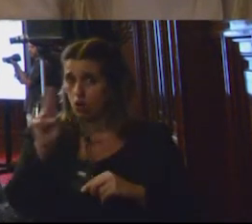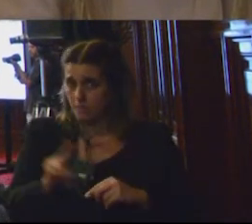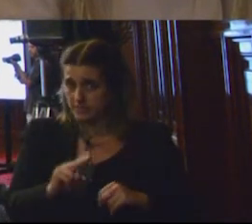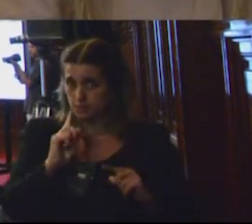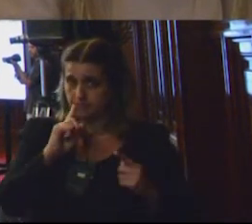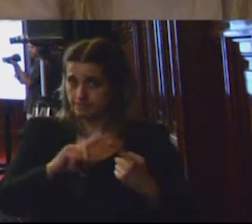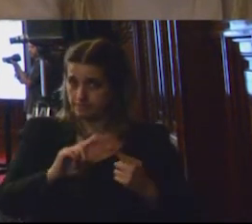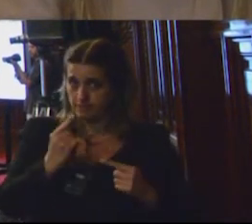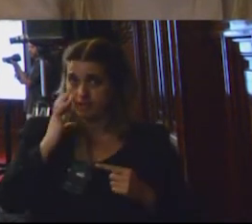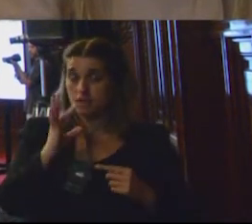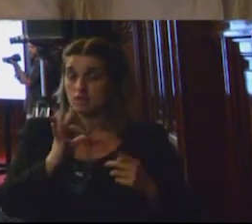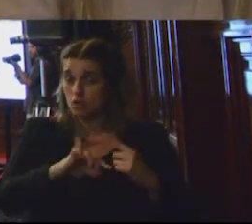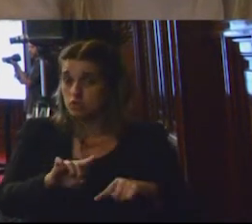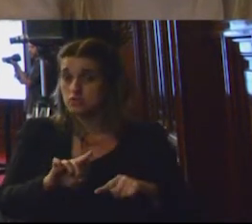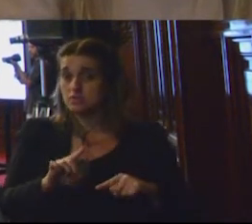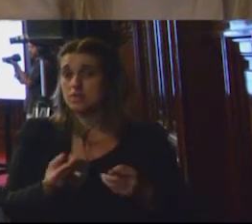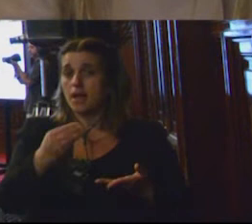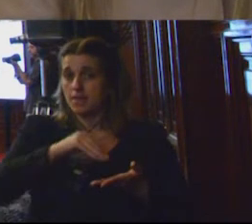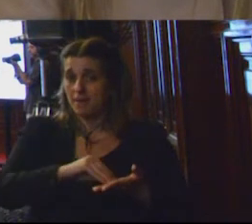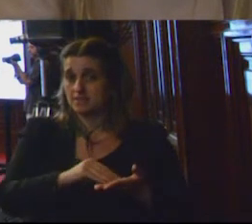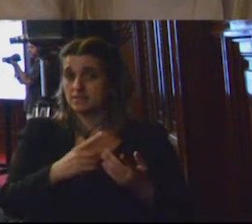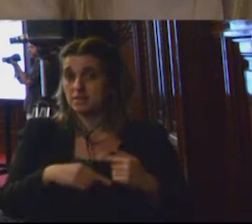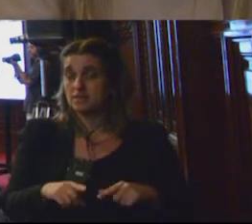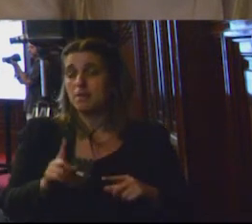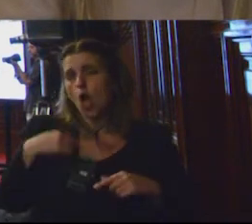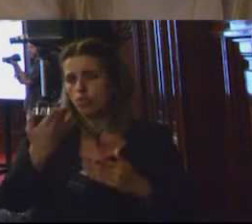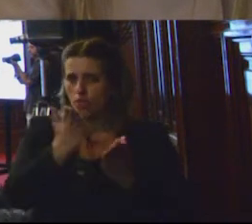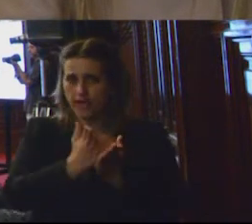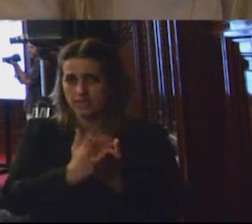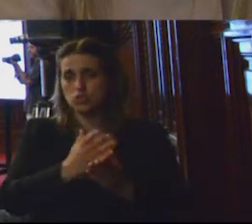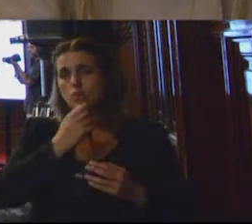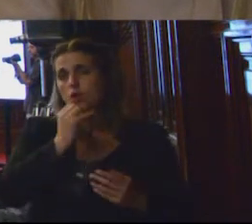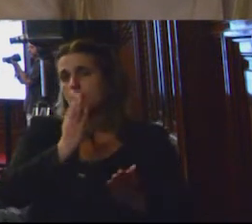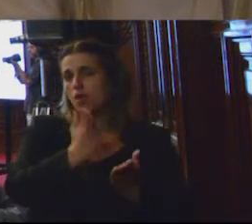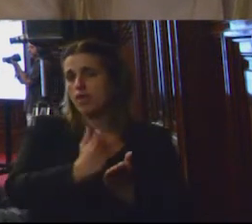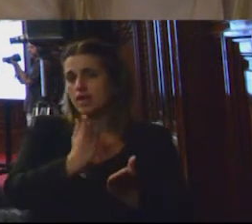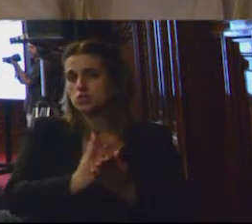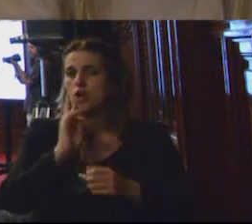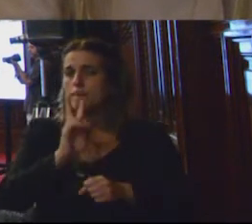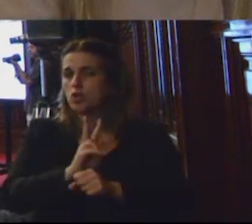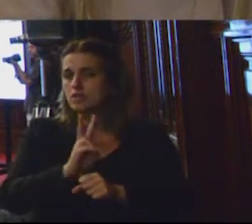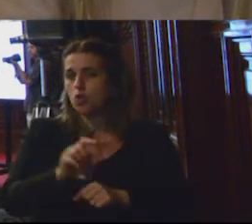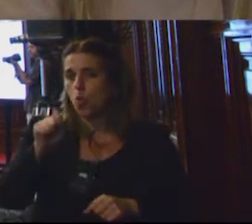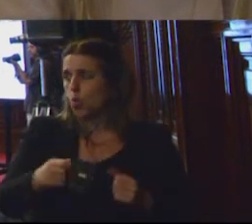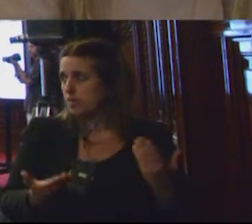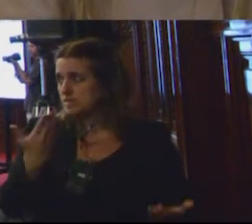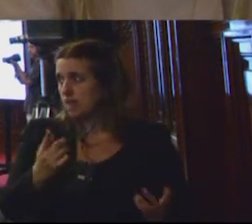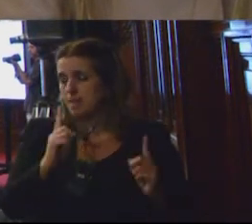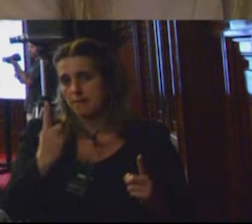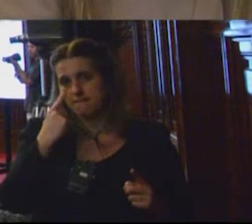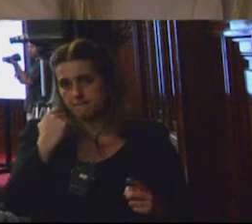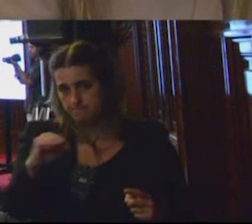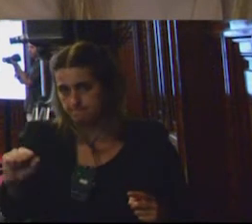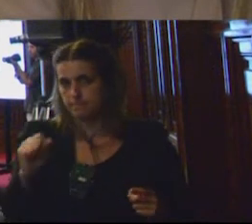dever de não regressividade, outros direitos, como, por exemplo, o direito à proteção judicial, está sendo violado por esta reforma,